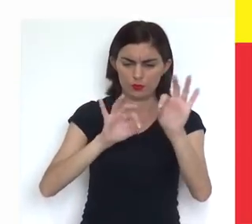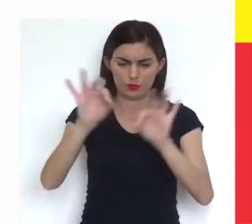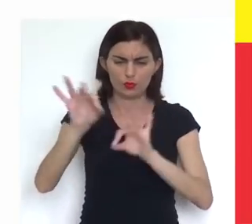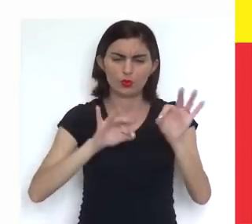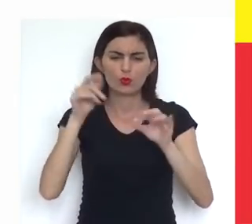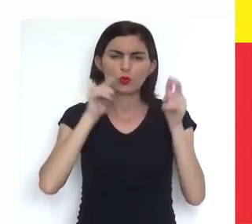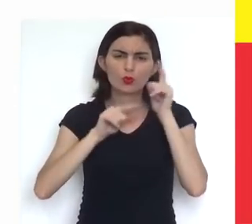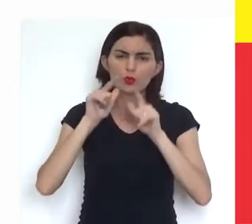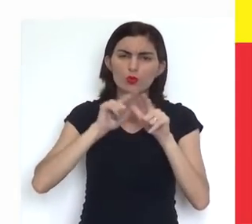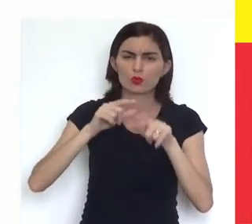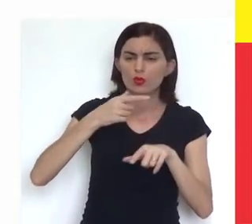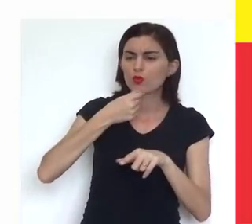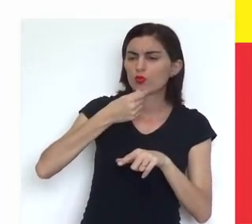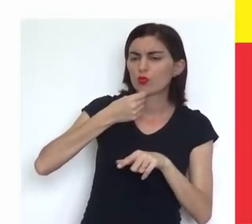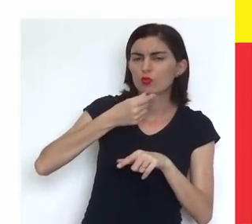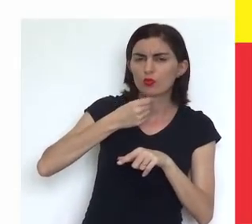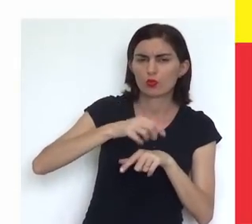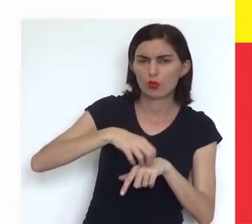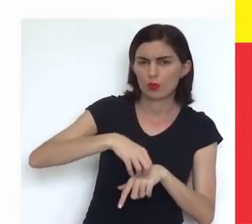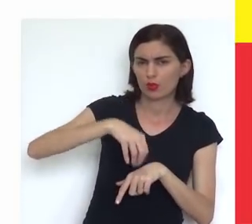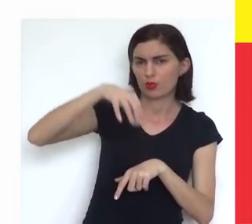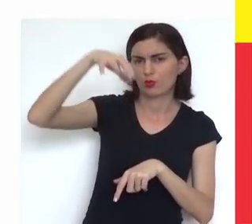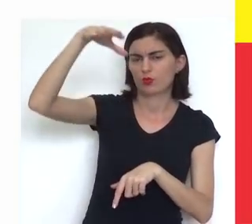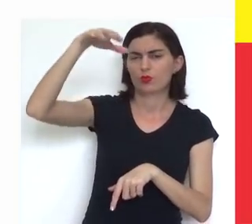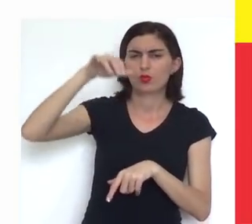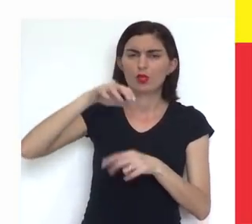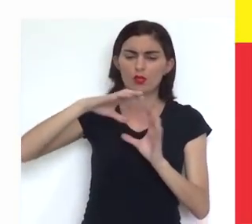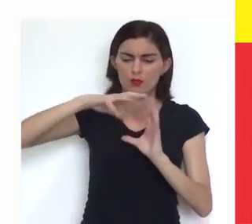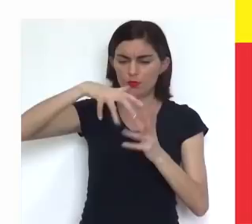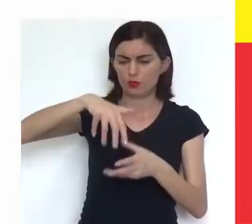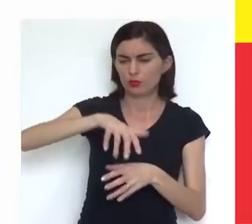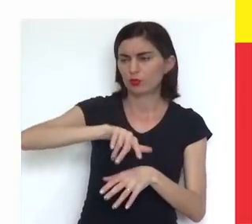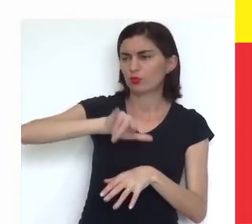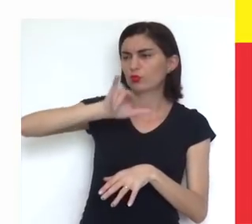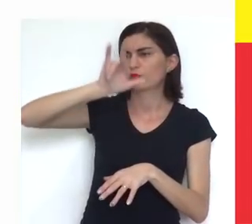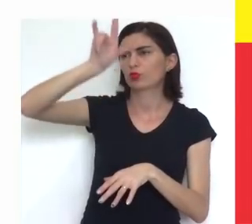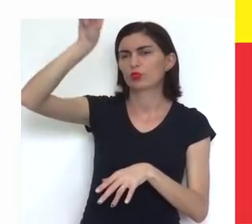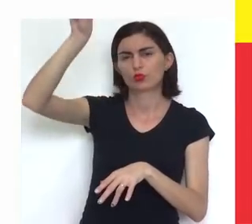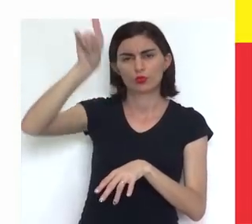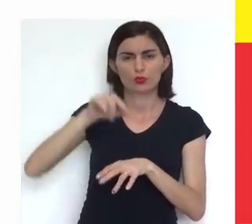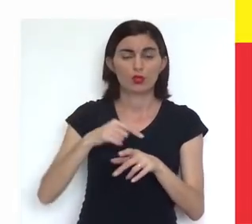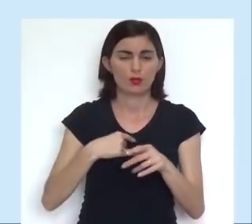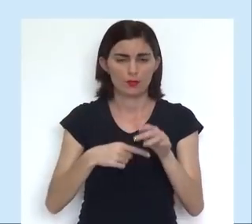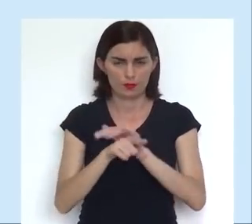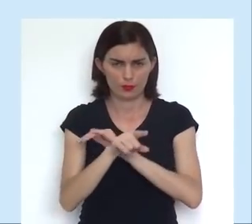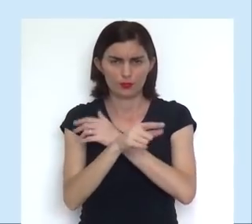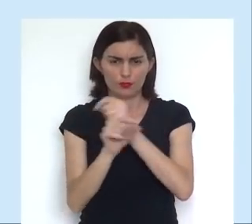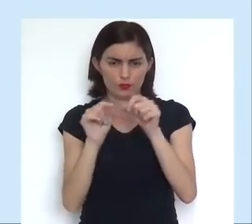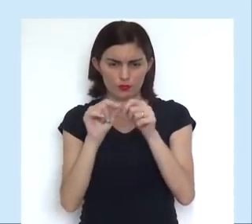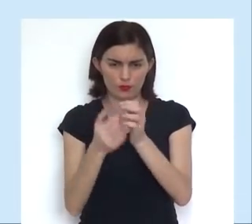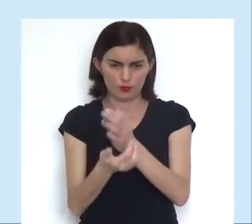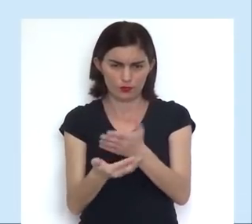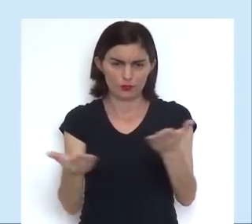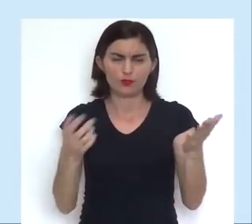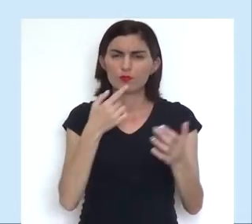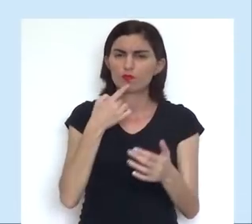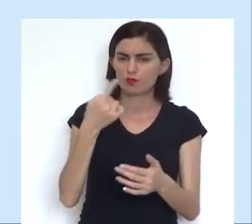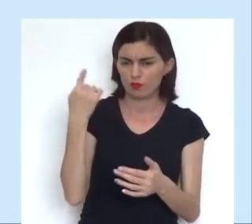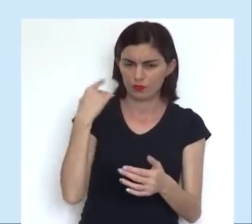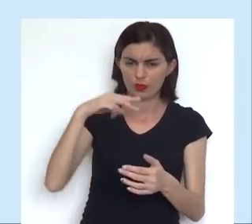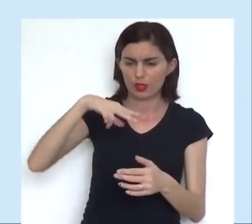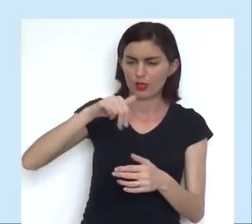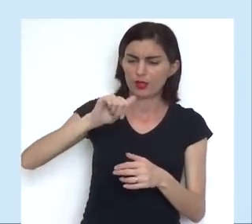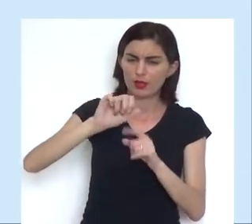compartimentos que conseguem alavancar o homem e tirar ele dessa atmosfera, tá? Então, uma pergunta que eu faço para vocês é que